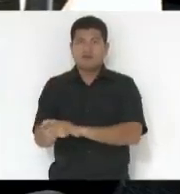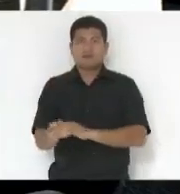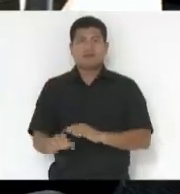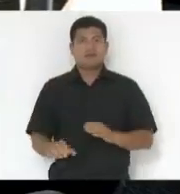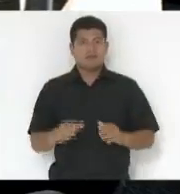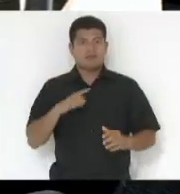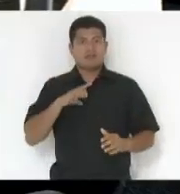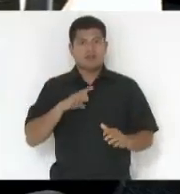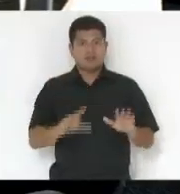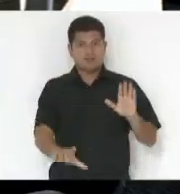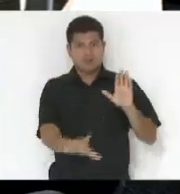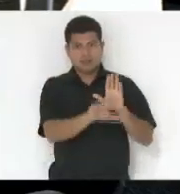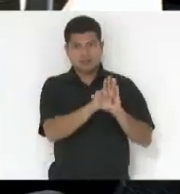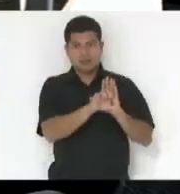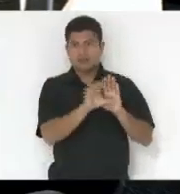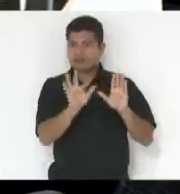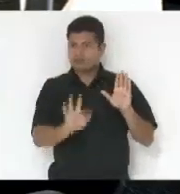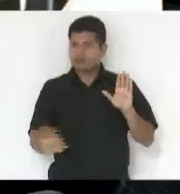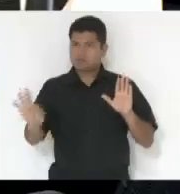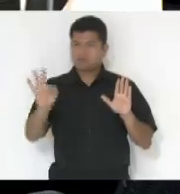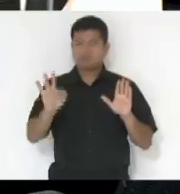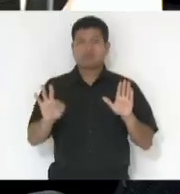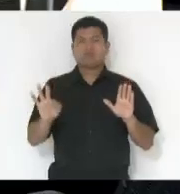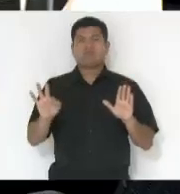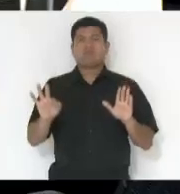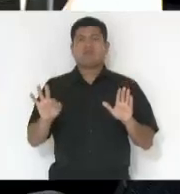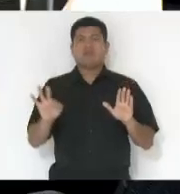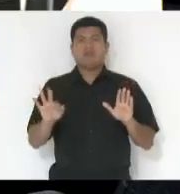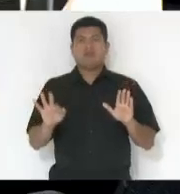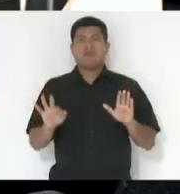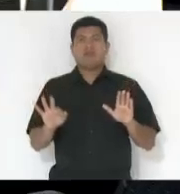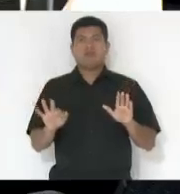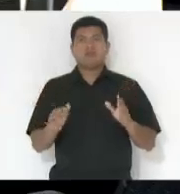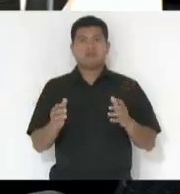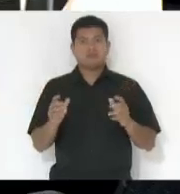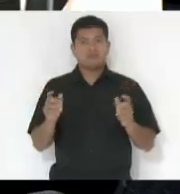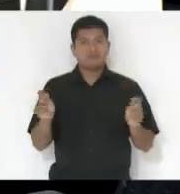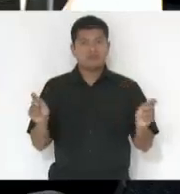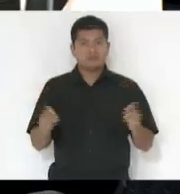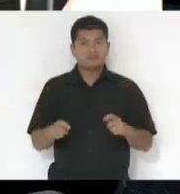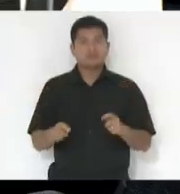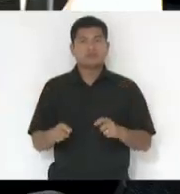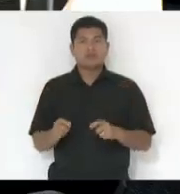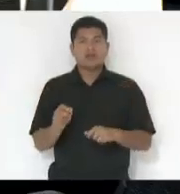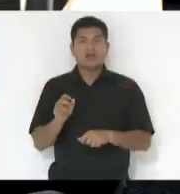federal que dá abrigo e proíbe